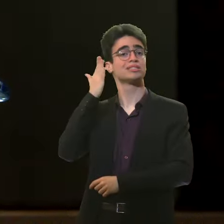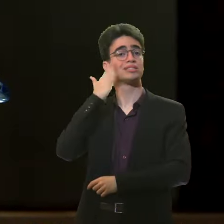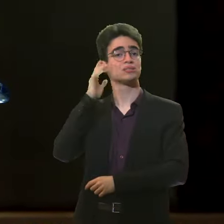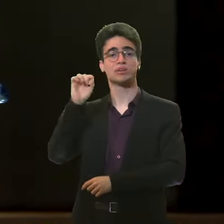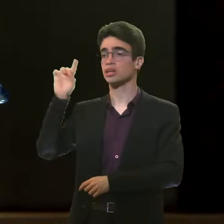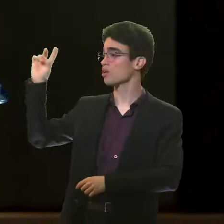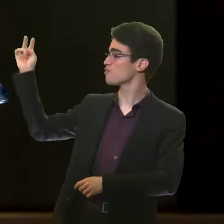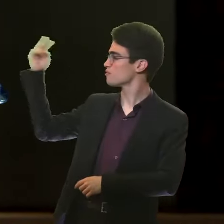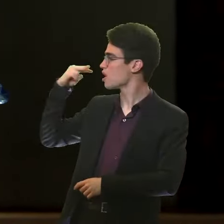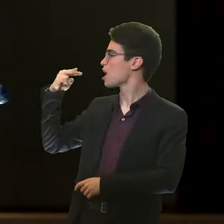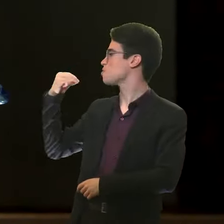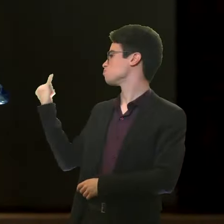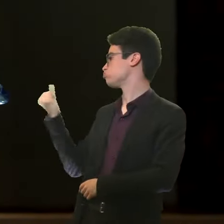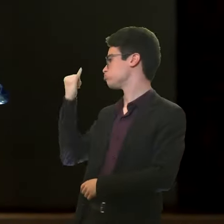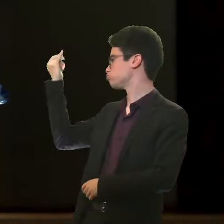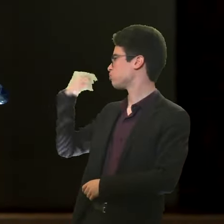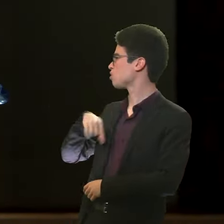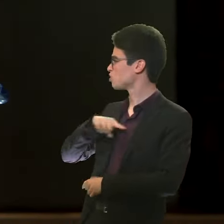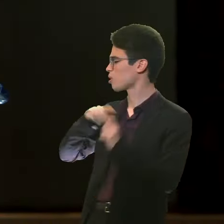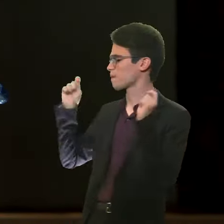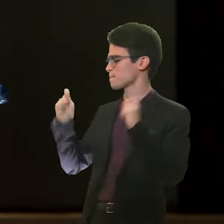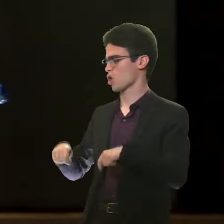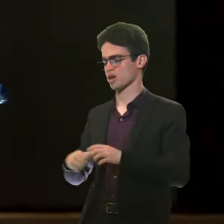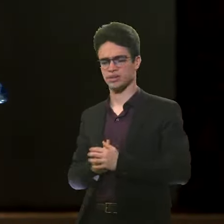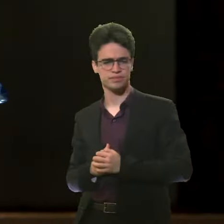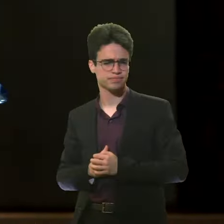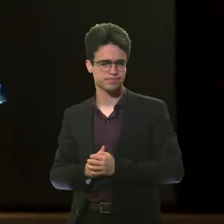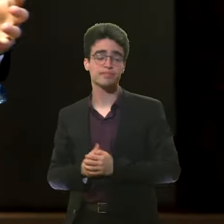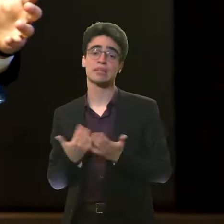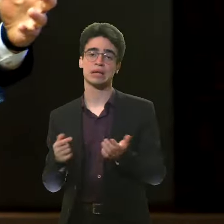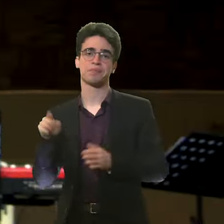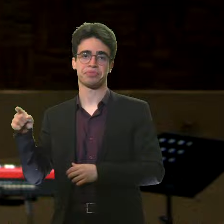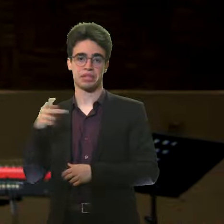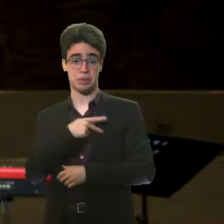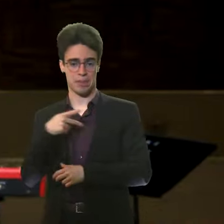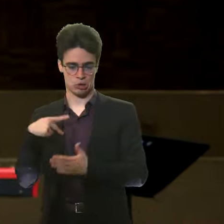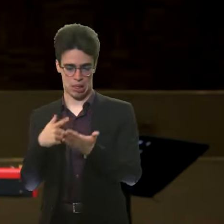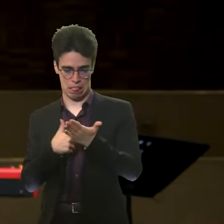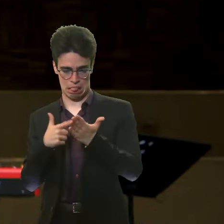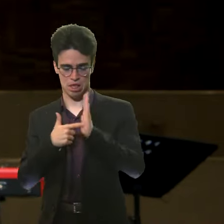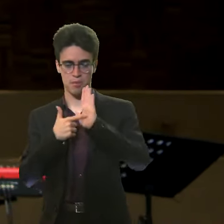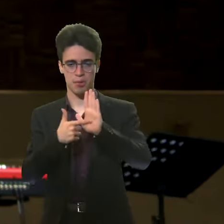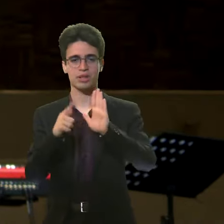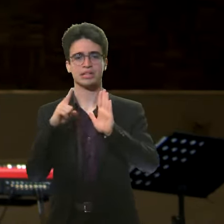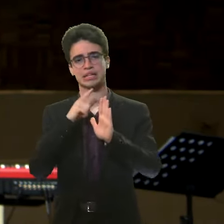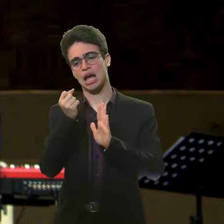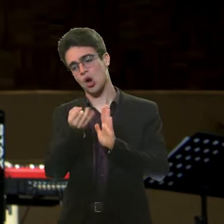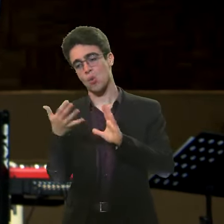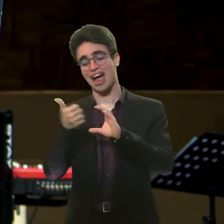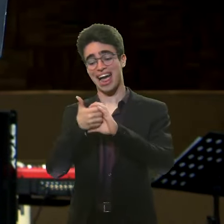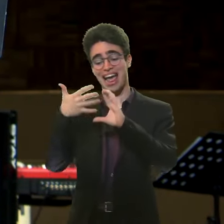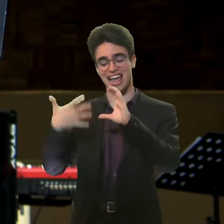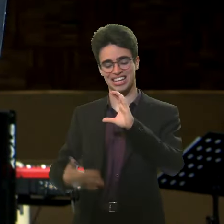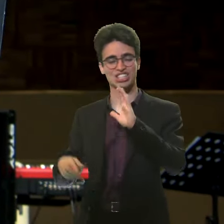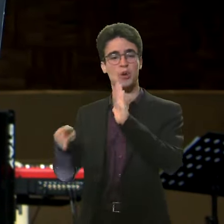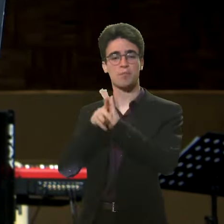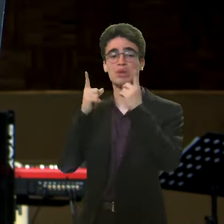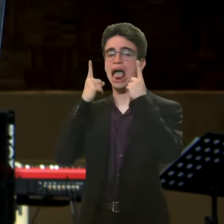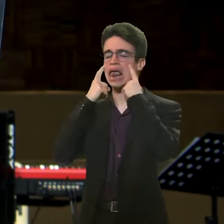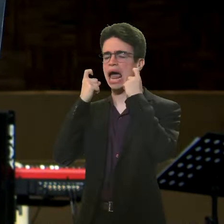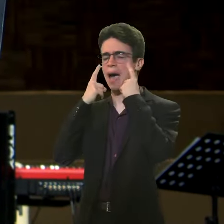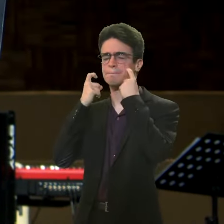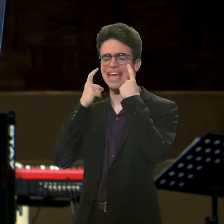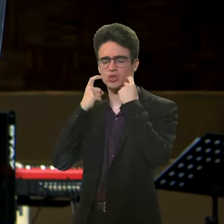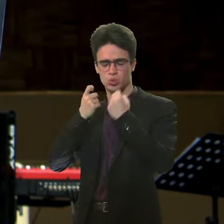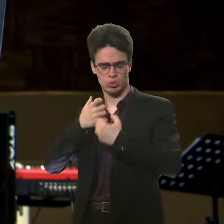se importa. É legal que o pastor Davi Lago ele vai falar que existem algumas características do lamento. Primeiro, é endereçado a